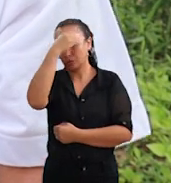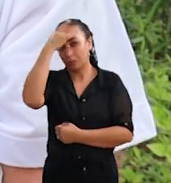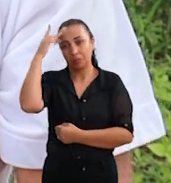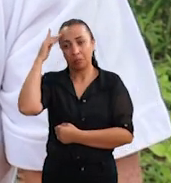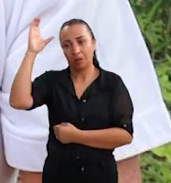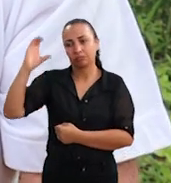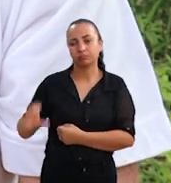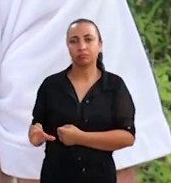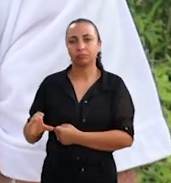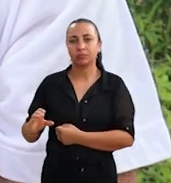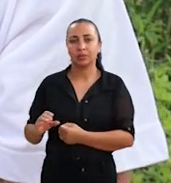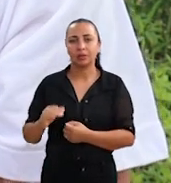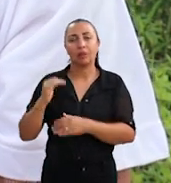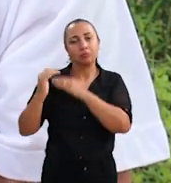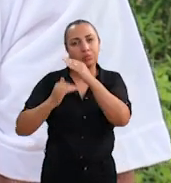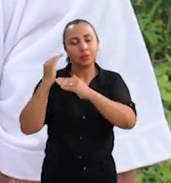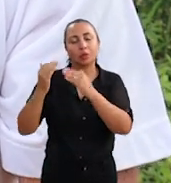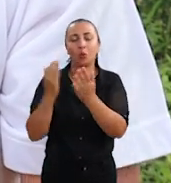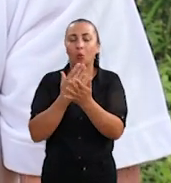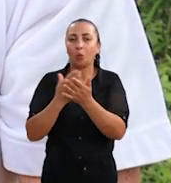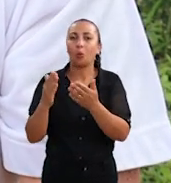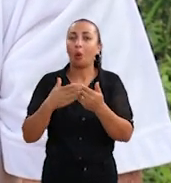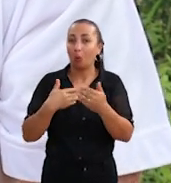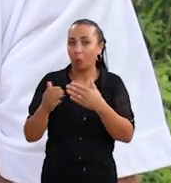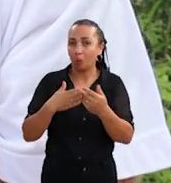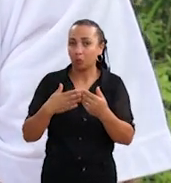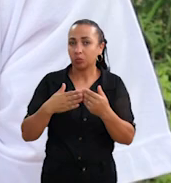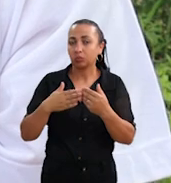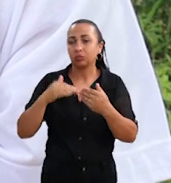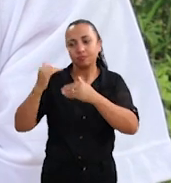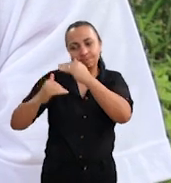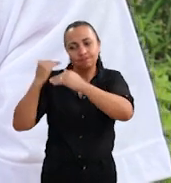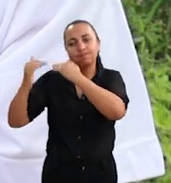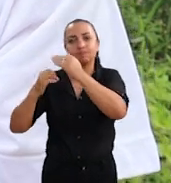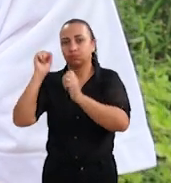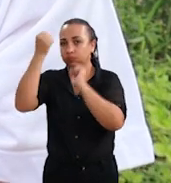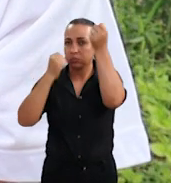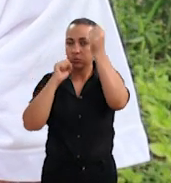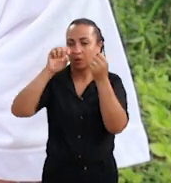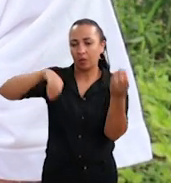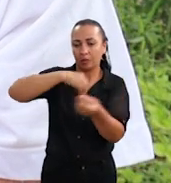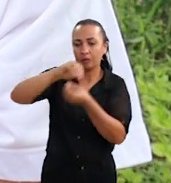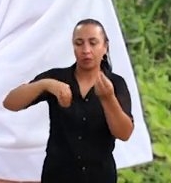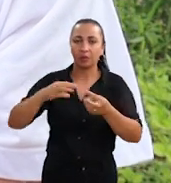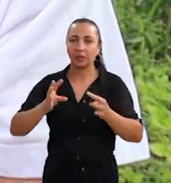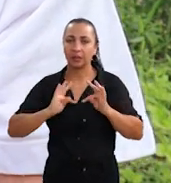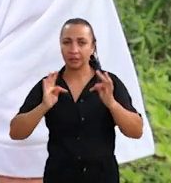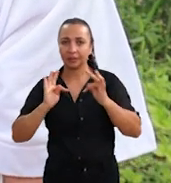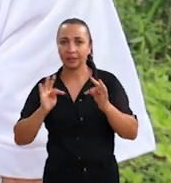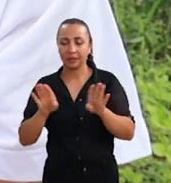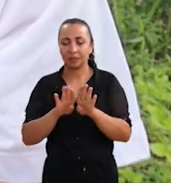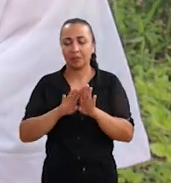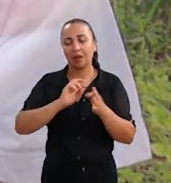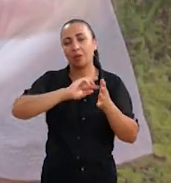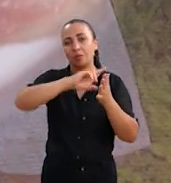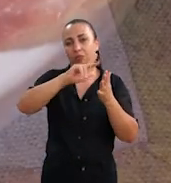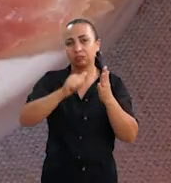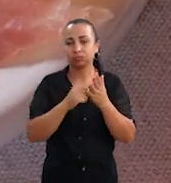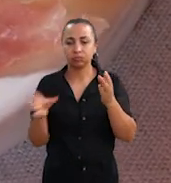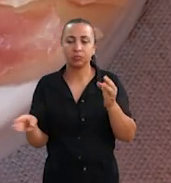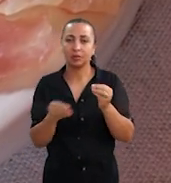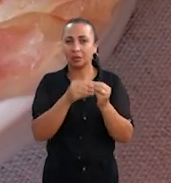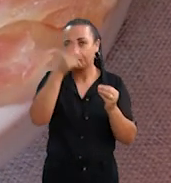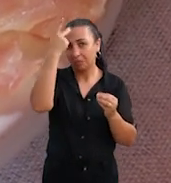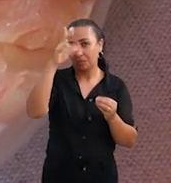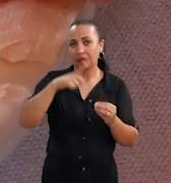tradicional, ele passa por alguns processos que envolve, na indústria evidentemente, que envolve técnicas com uma série de aditivos para